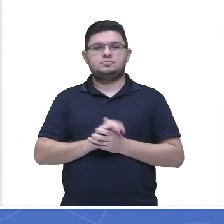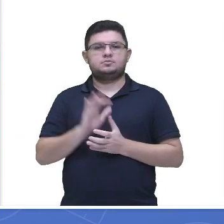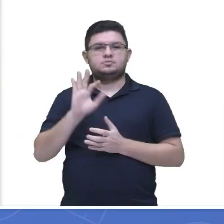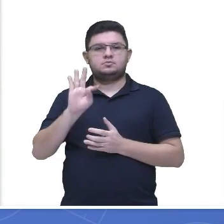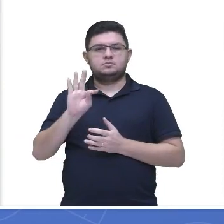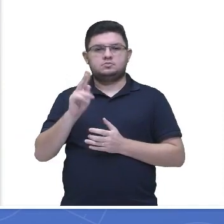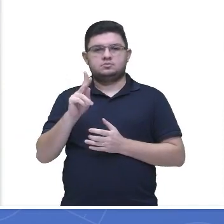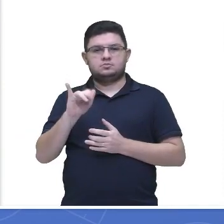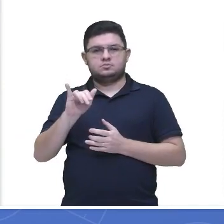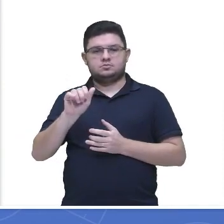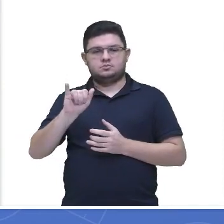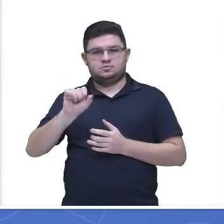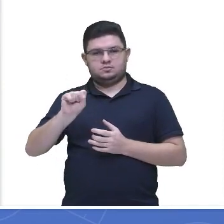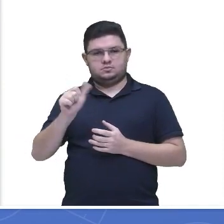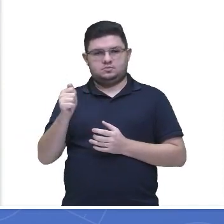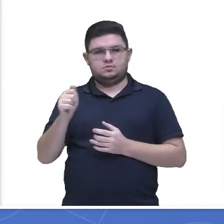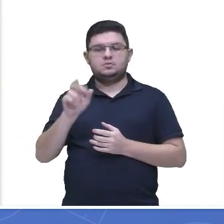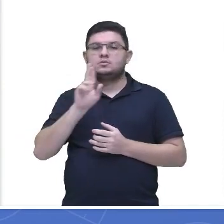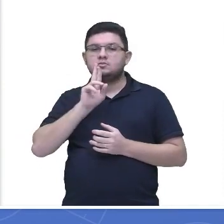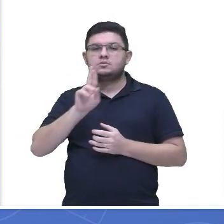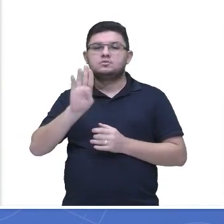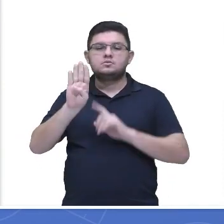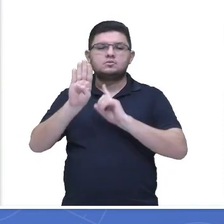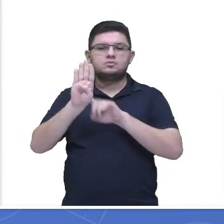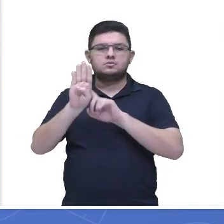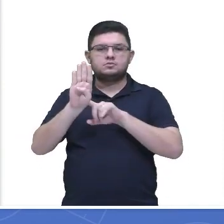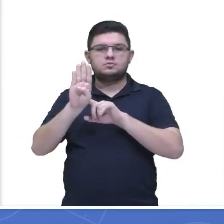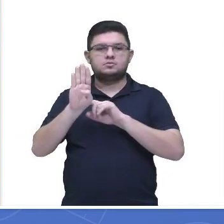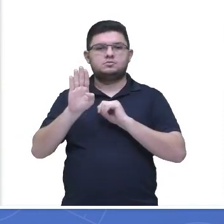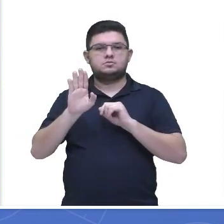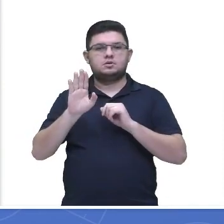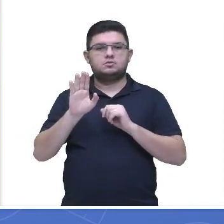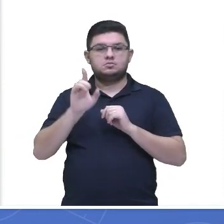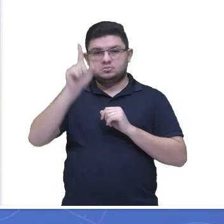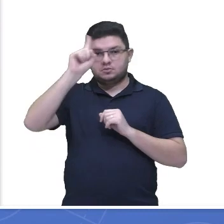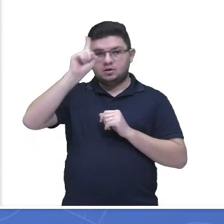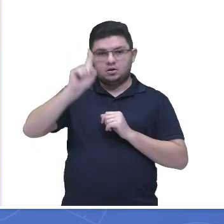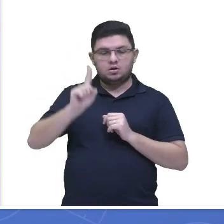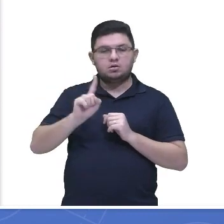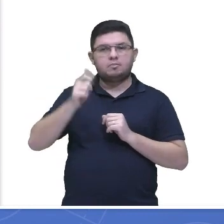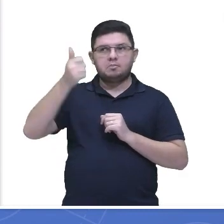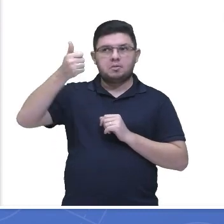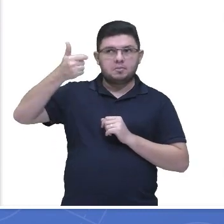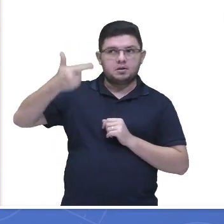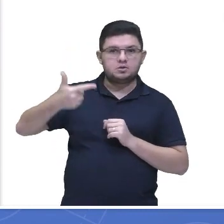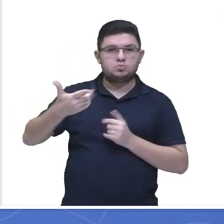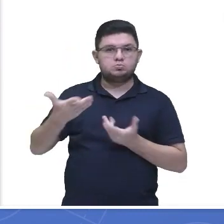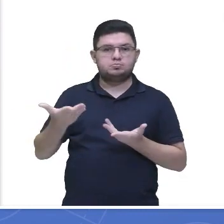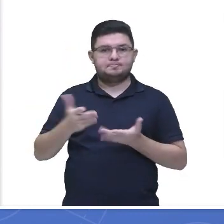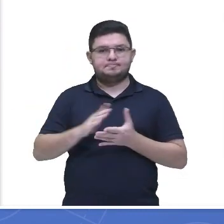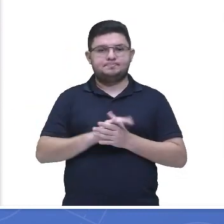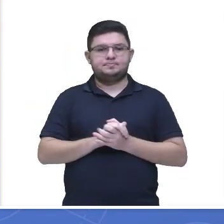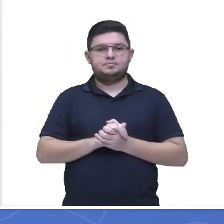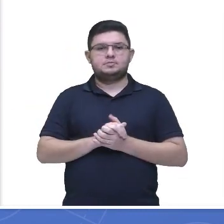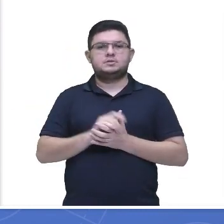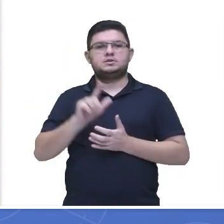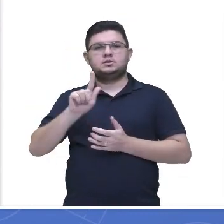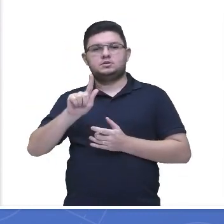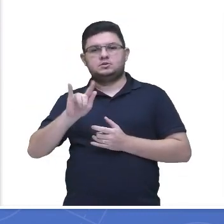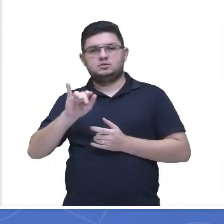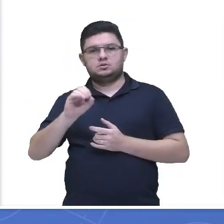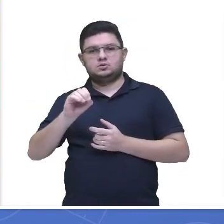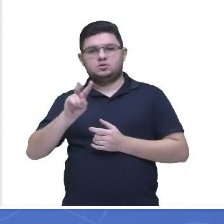Thaisa, letra B, mas ela não identificou a questão, né? Temos a Giovana Lima,